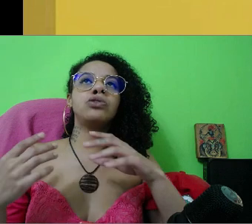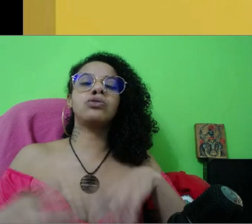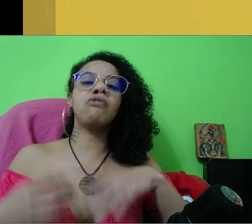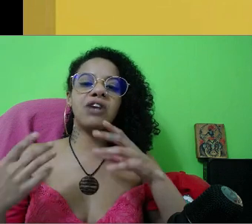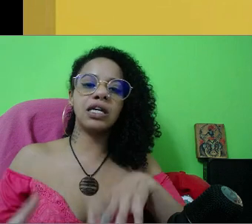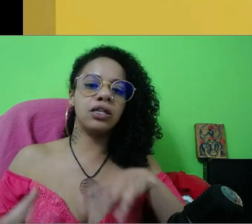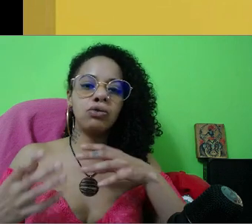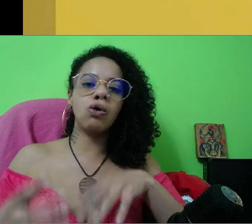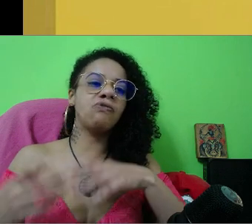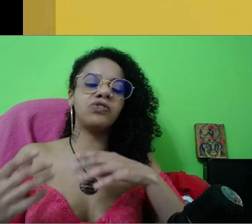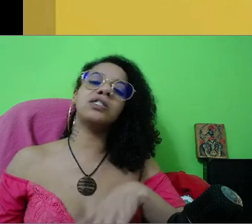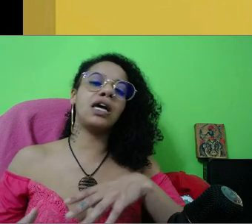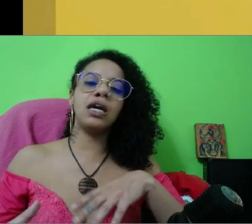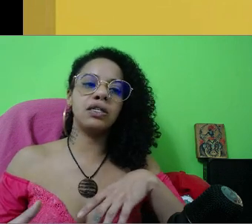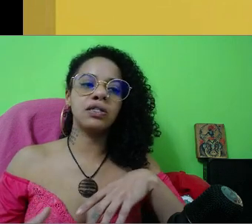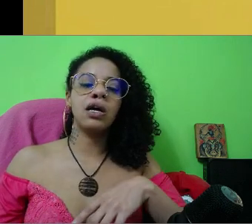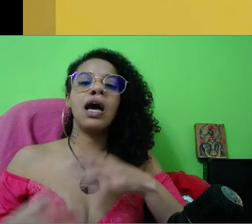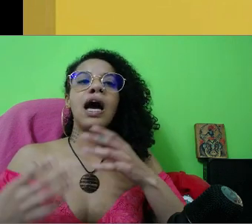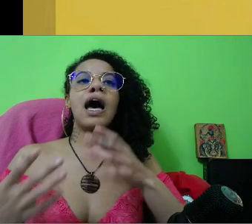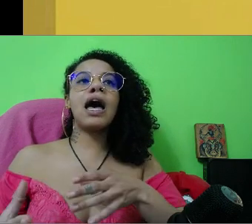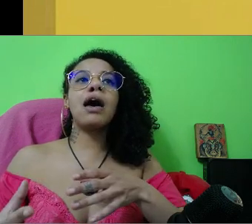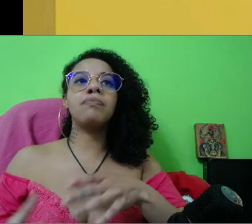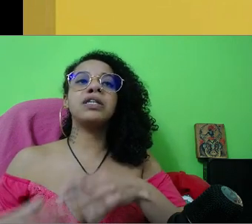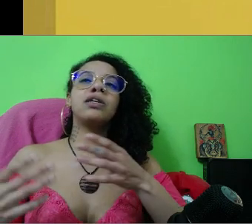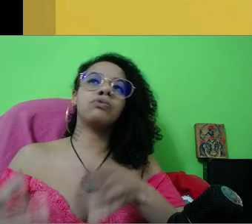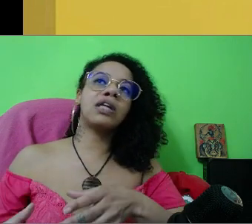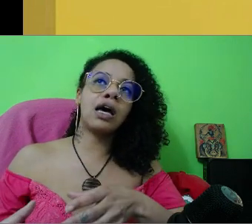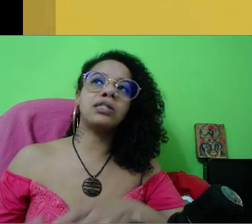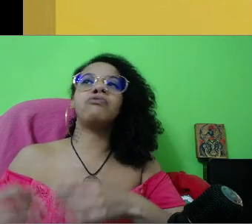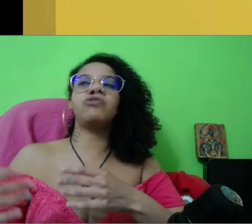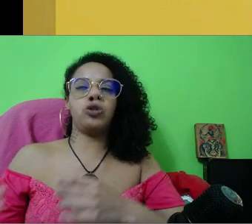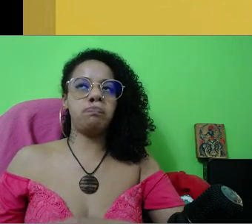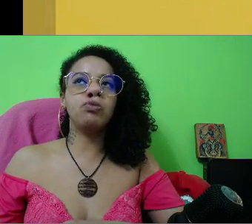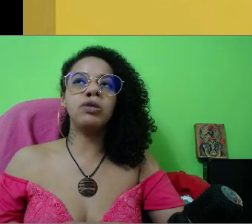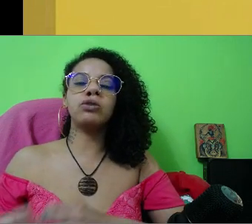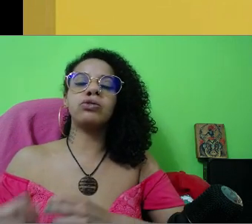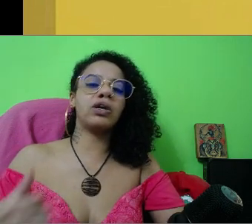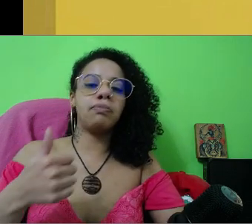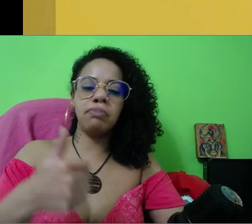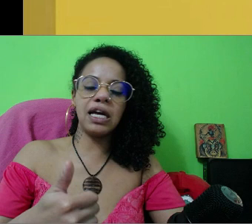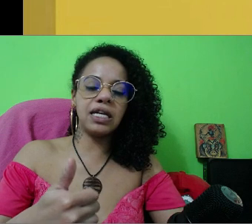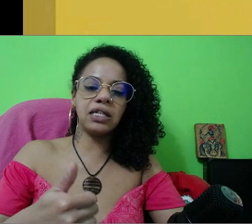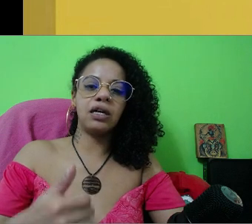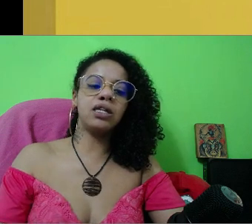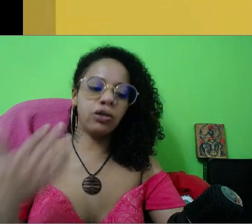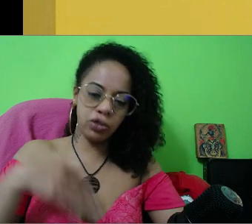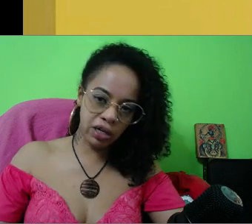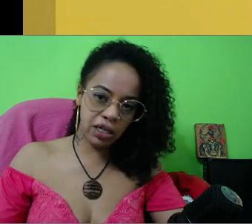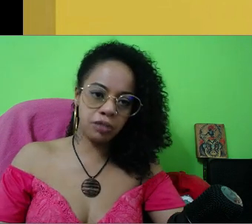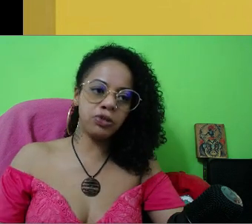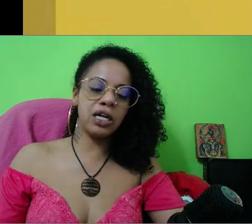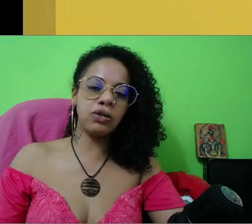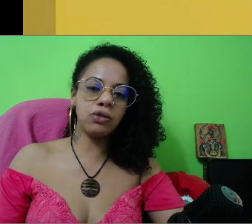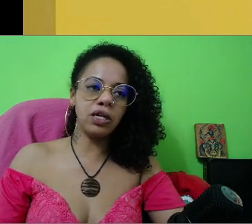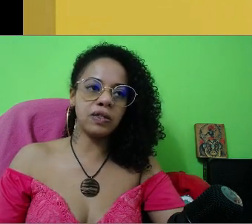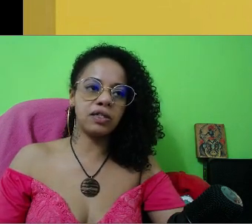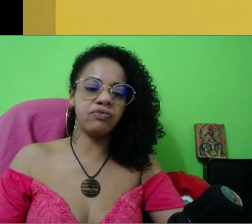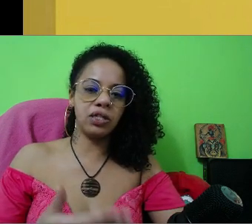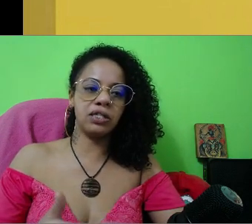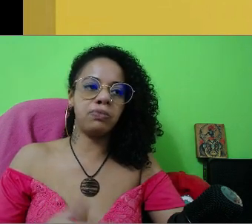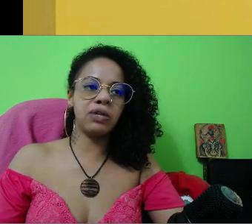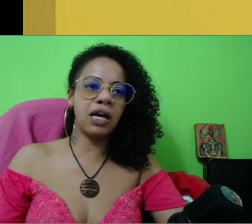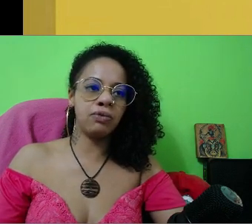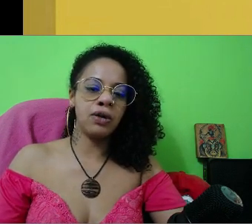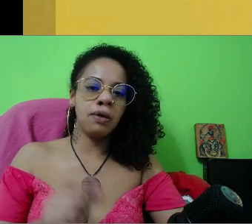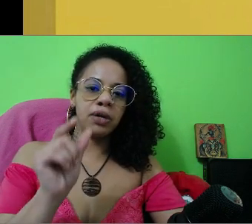não estou falando com vocês Ah mas você não tá seu vídeo é público não sei o quê beleza e eu estou aqui respondendo as coisas